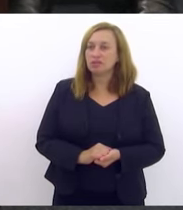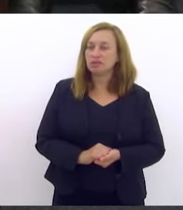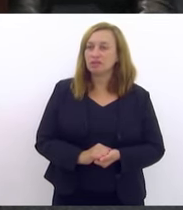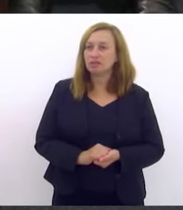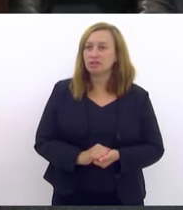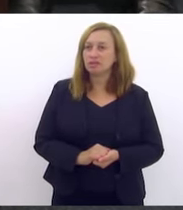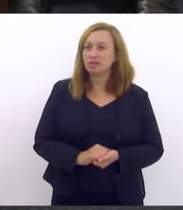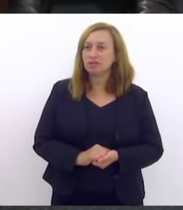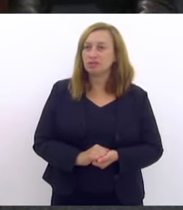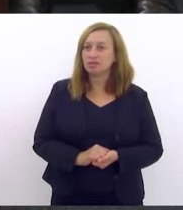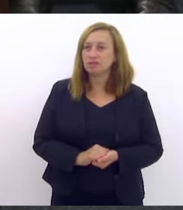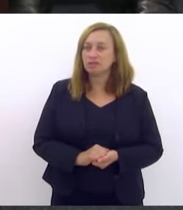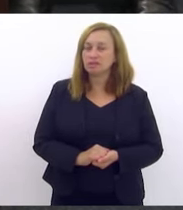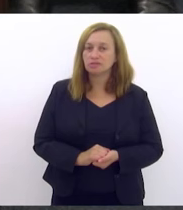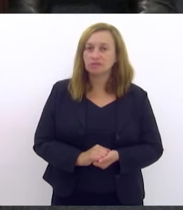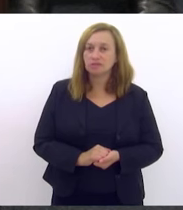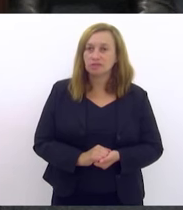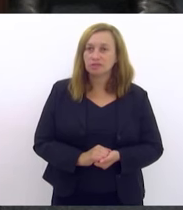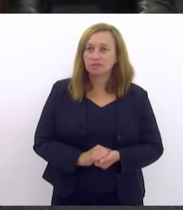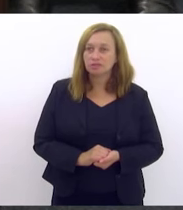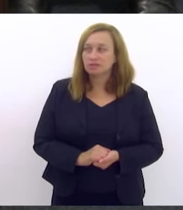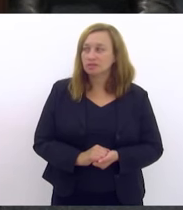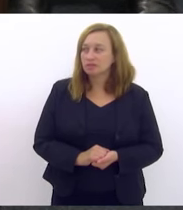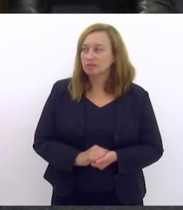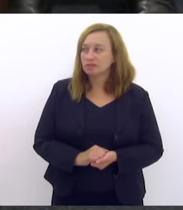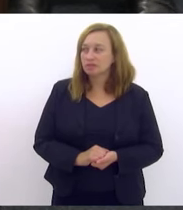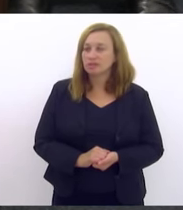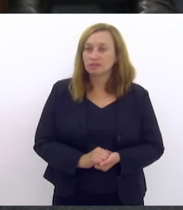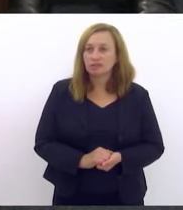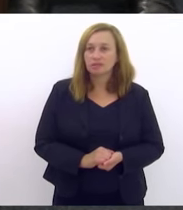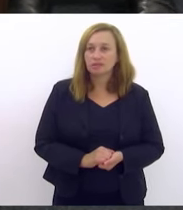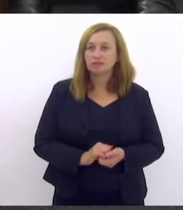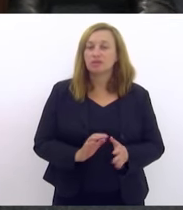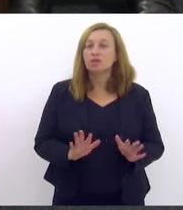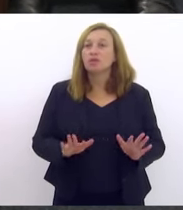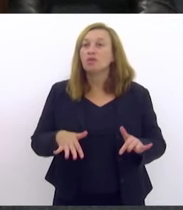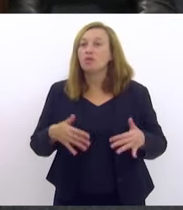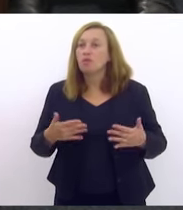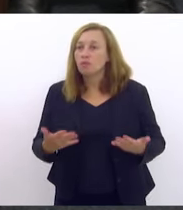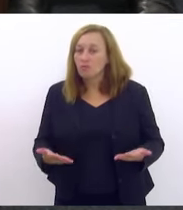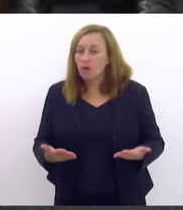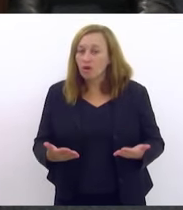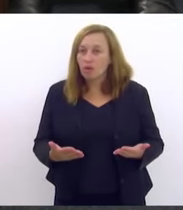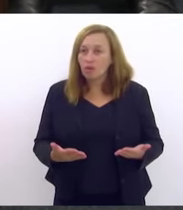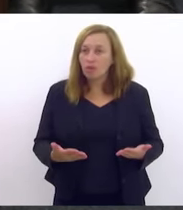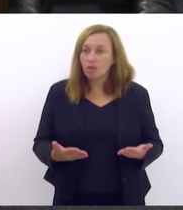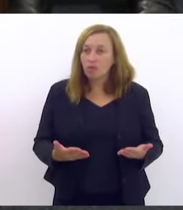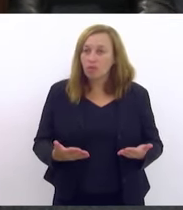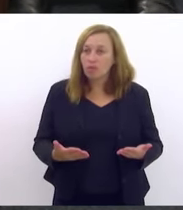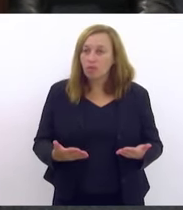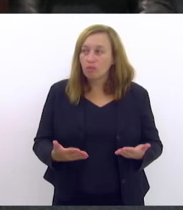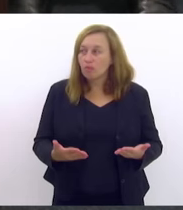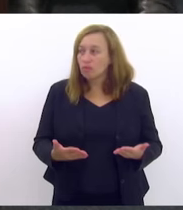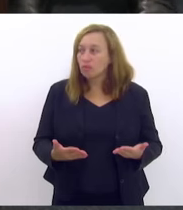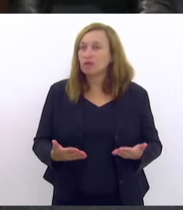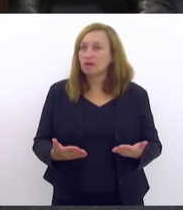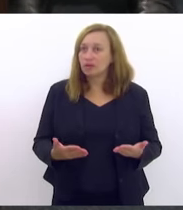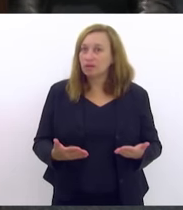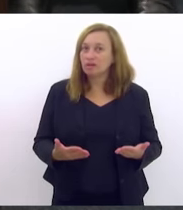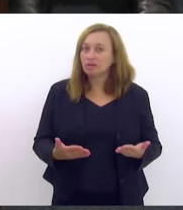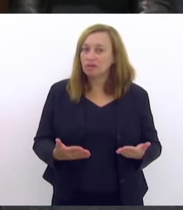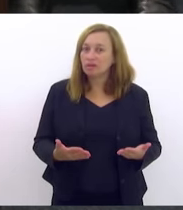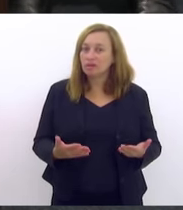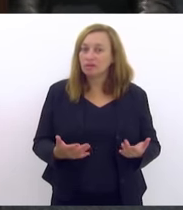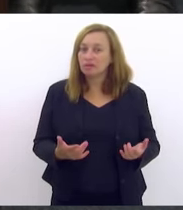O ato de revogar sem dizer qual a destinação que se dará àquele objeto